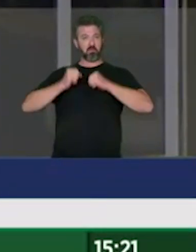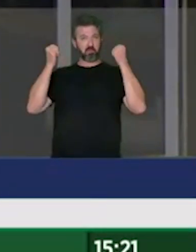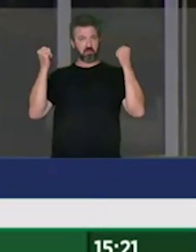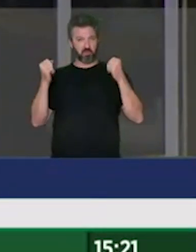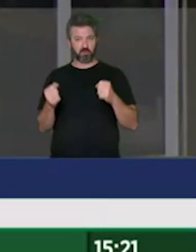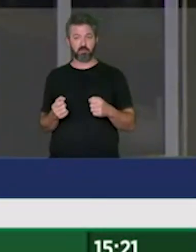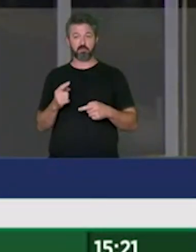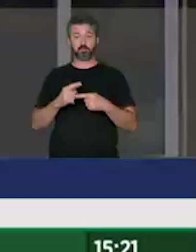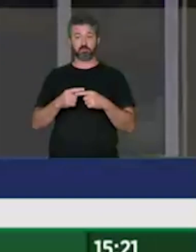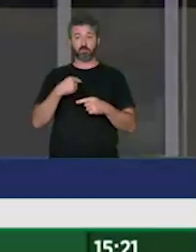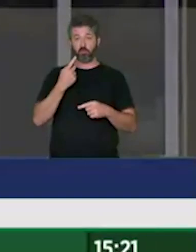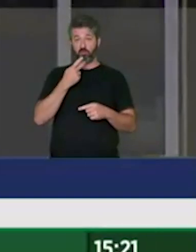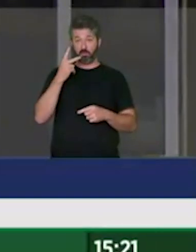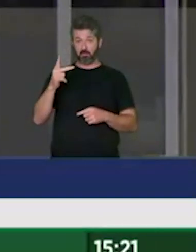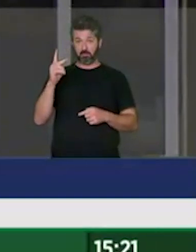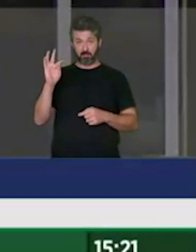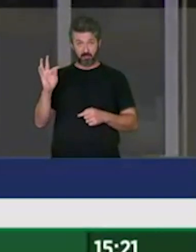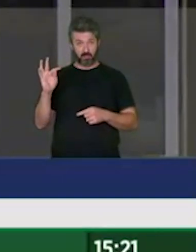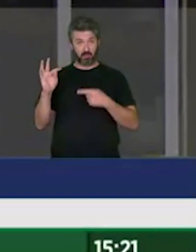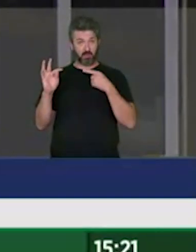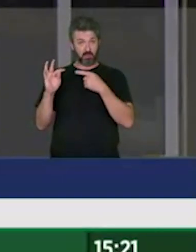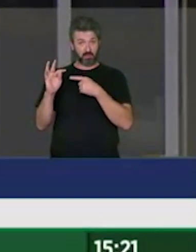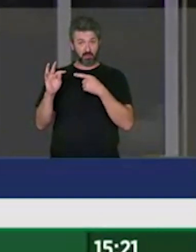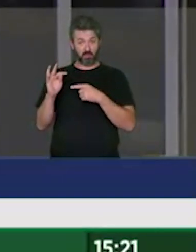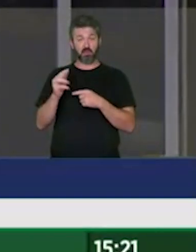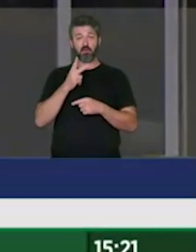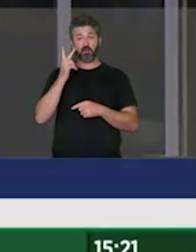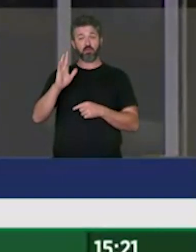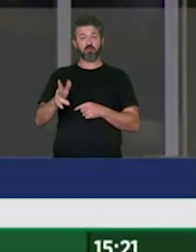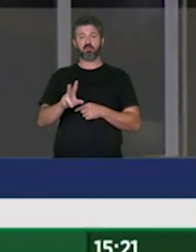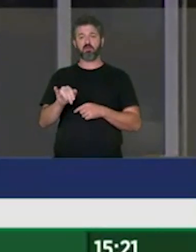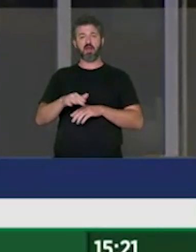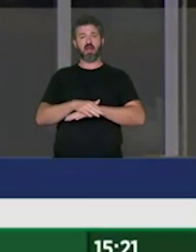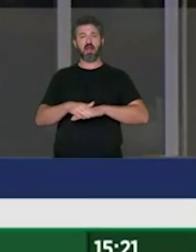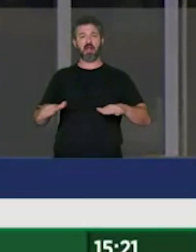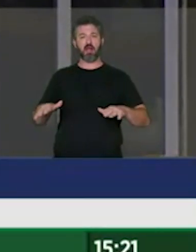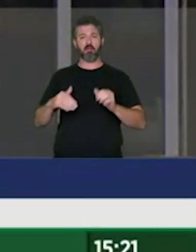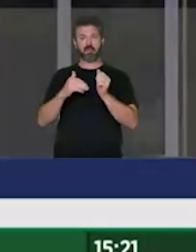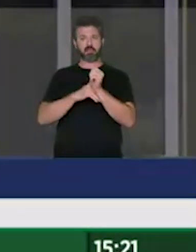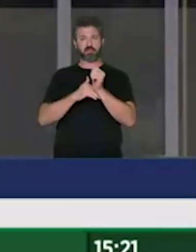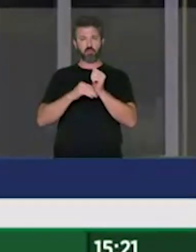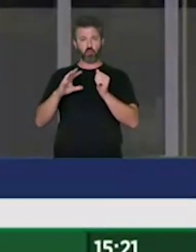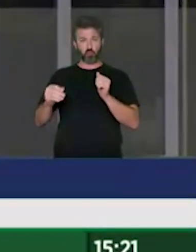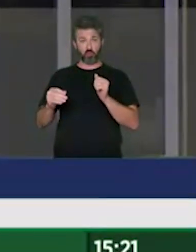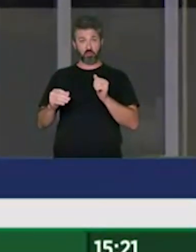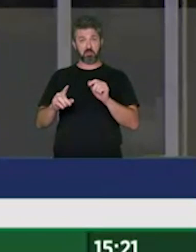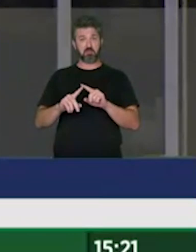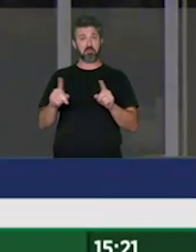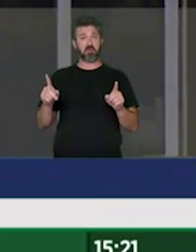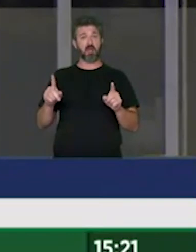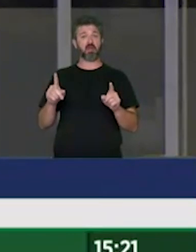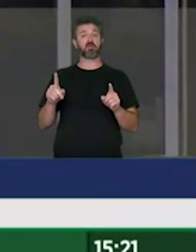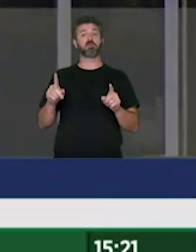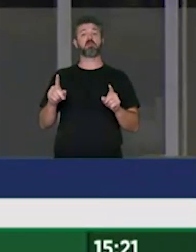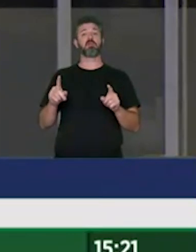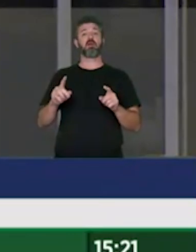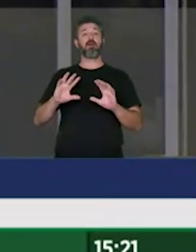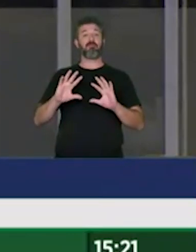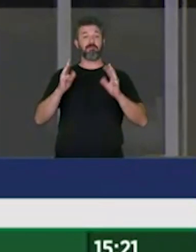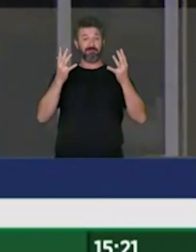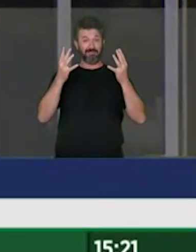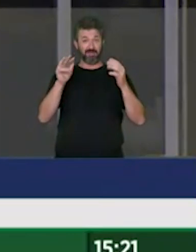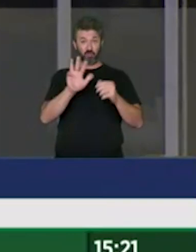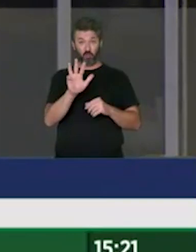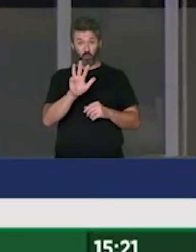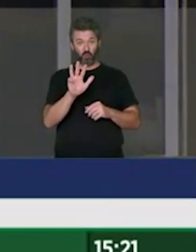eu falei que o PT disse que acabaria com todos os sigilos. Quando chegou, botou sigilo sobre a festa do Lula e agora